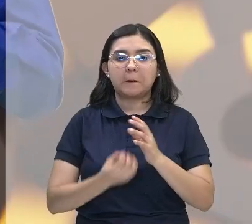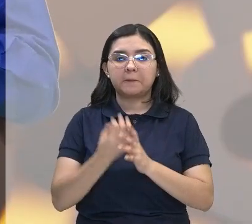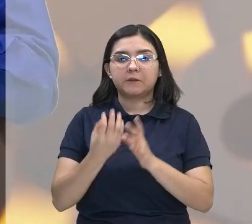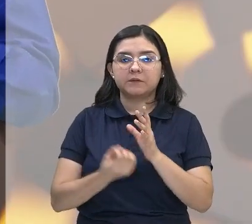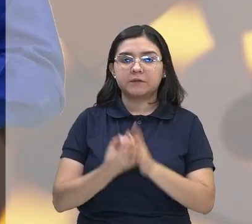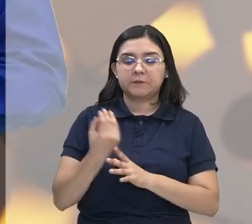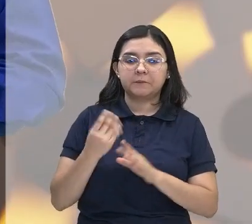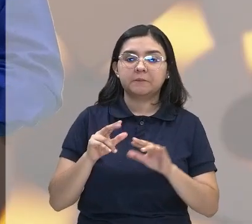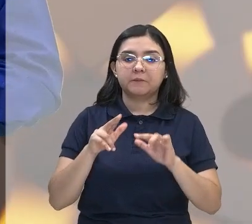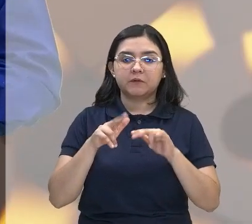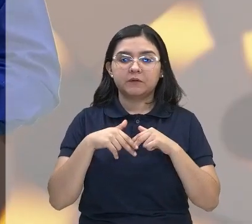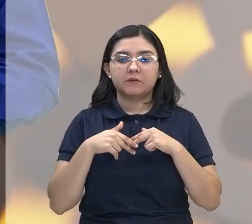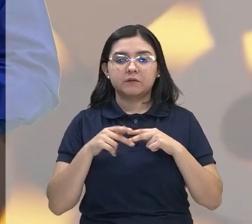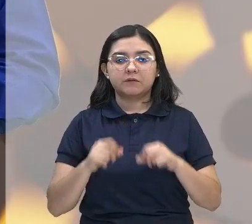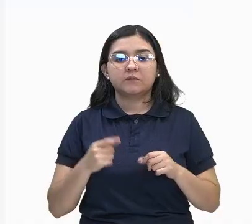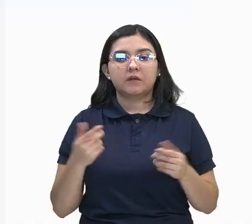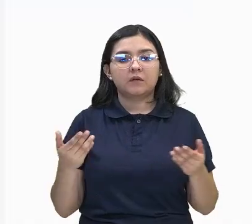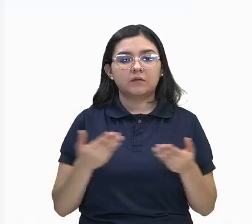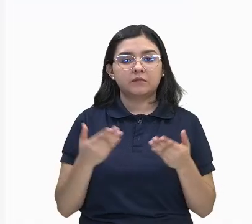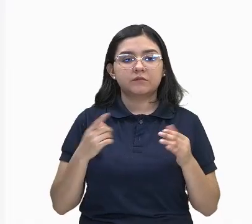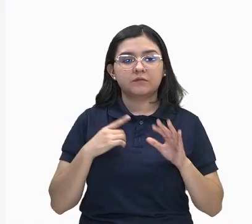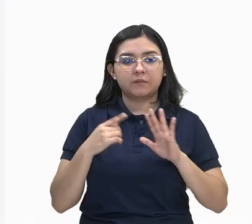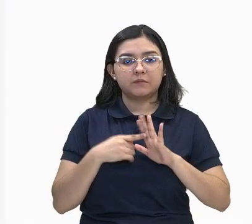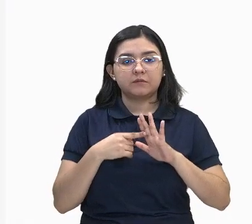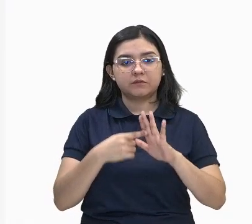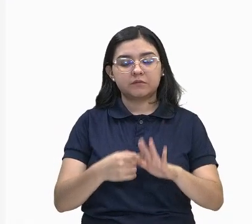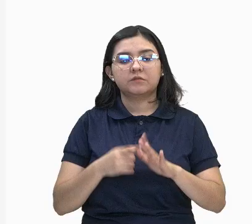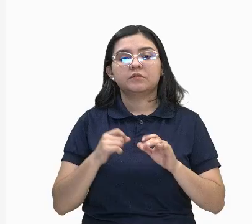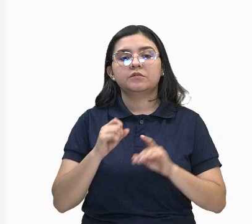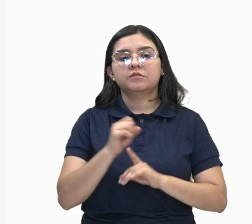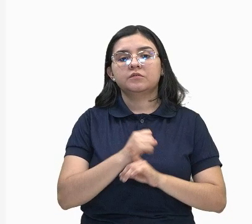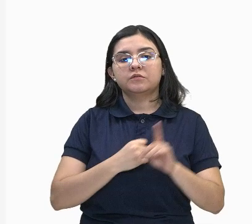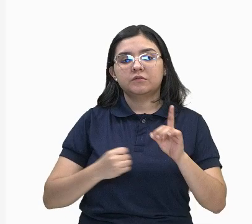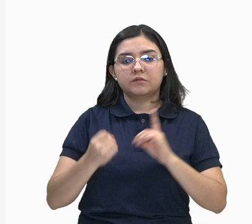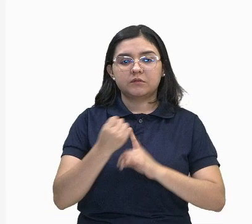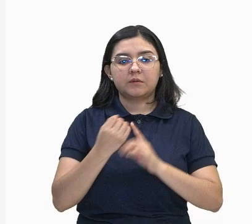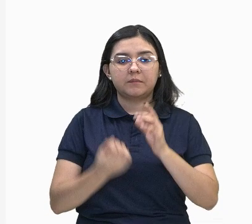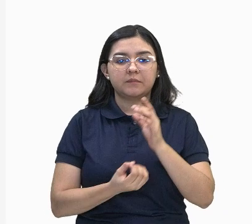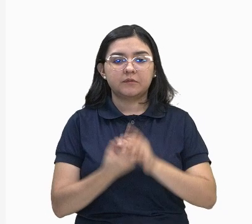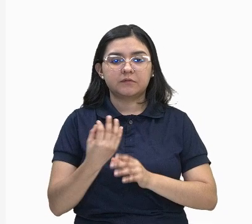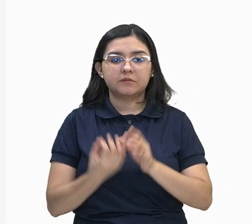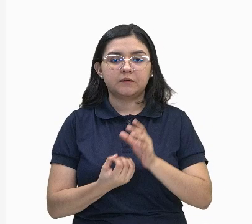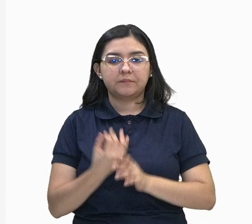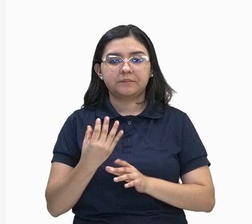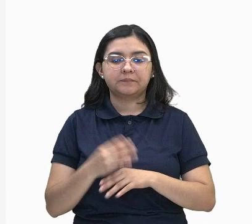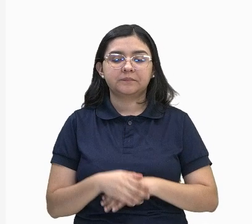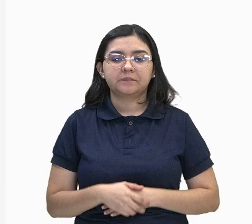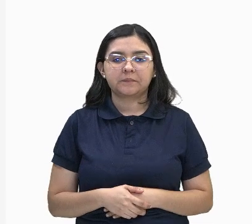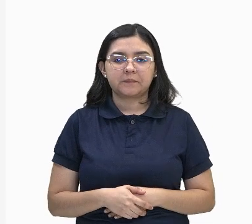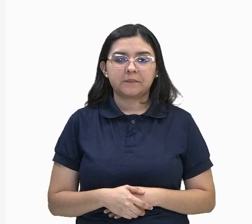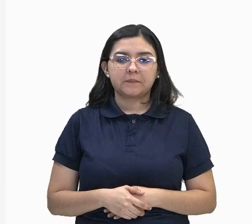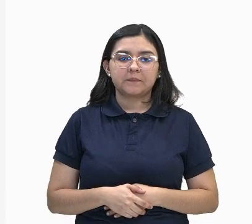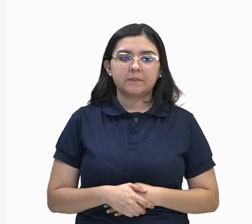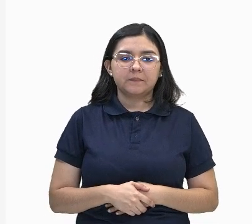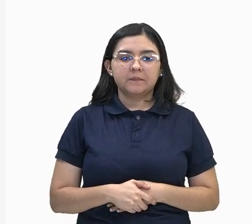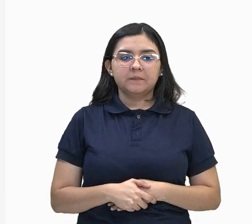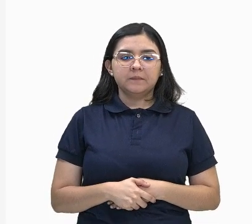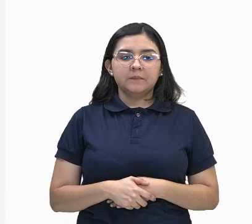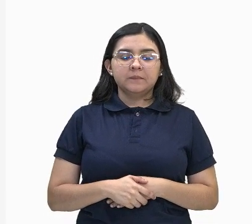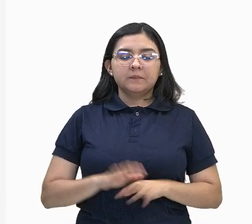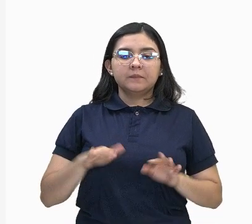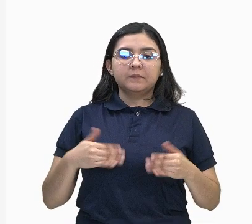produção. Por isso, nós trouxemos também sociologia e produção. A